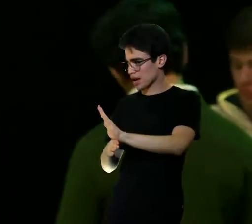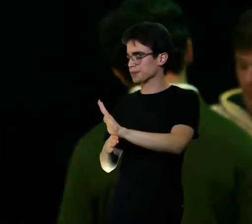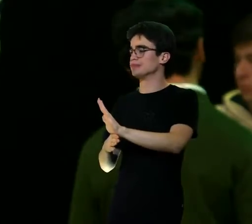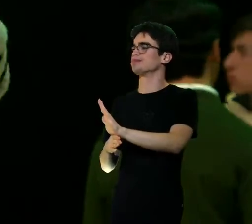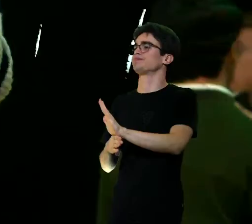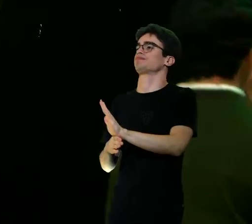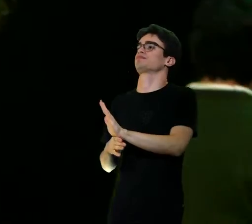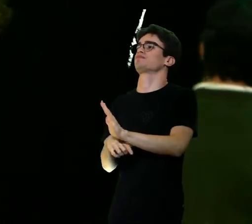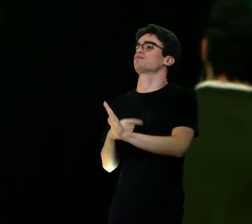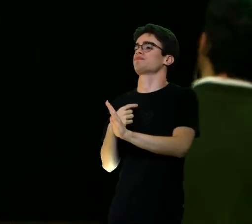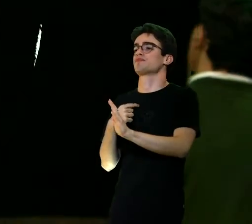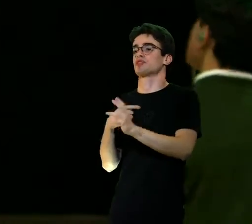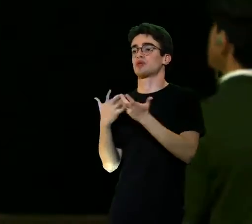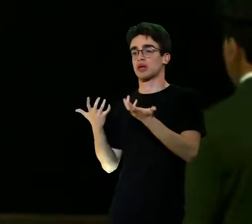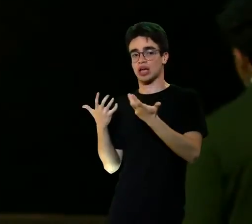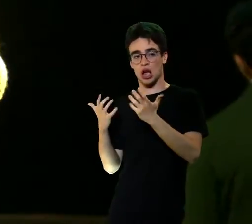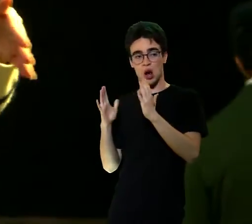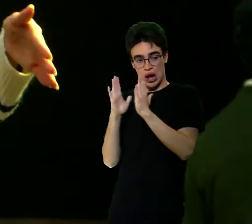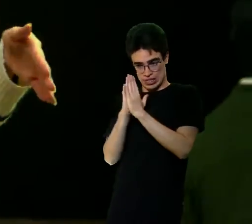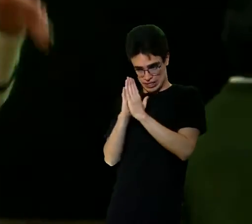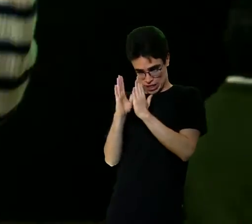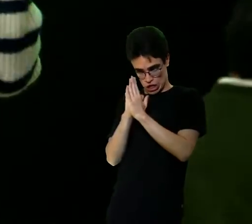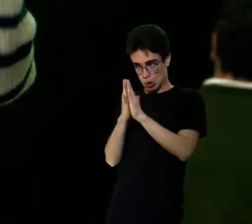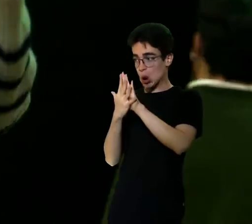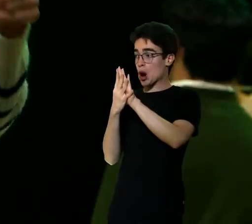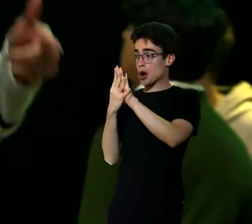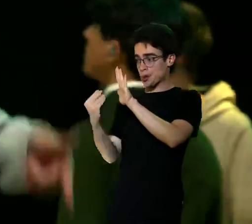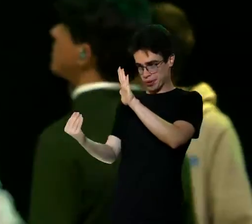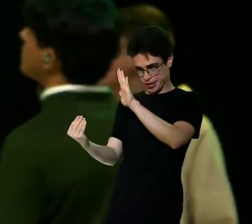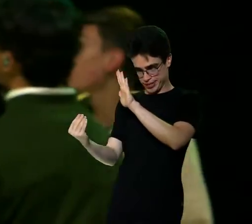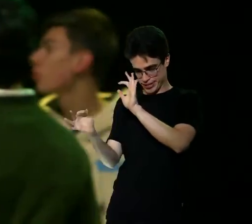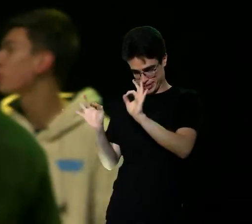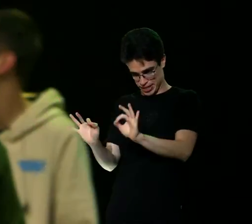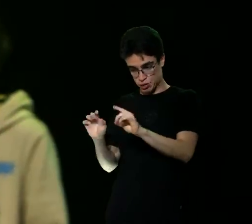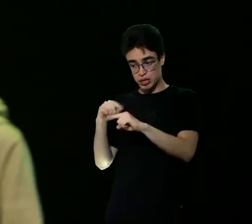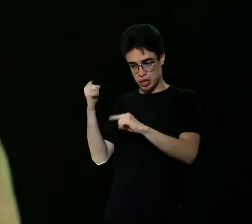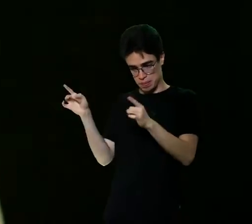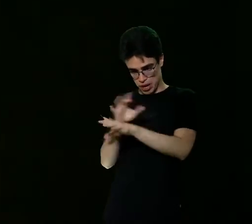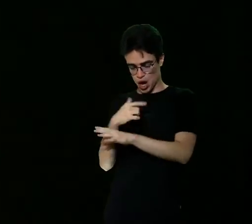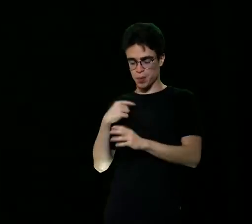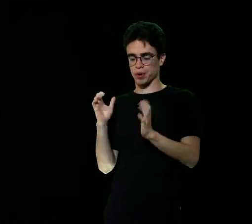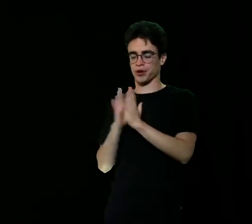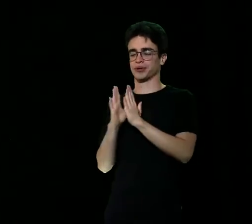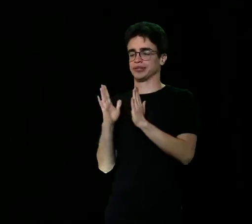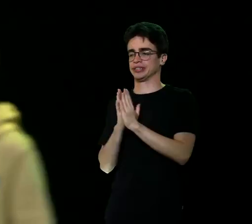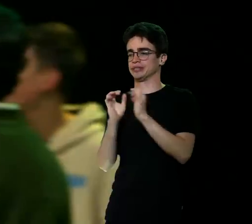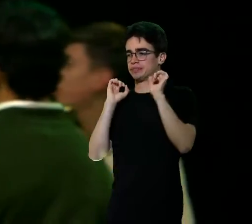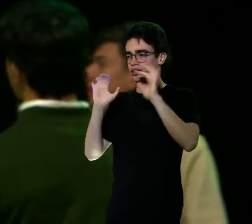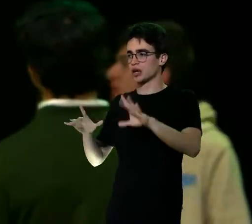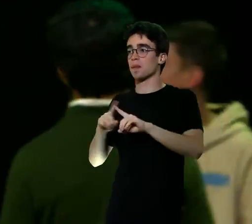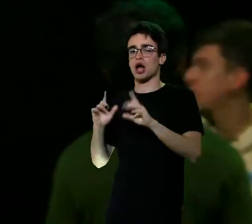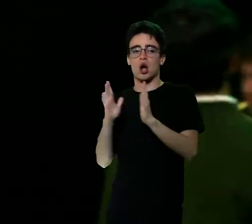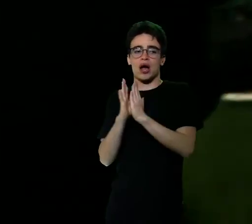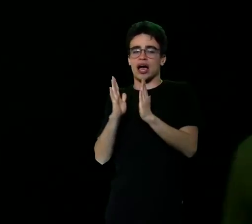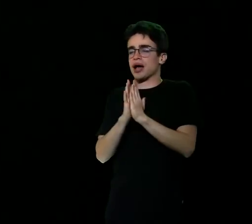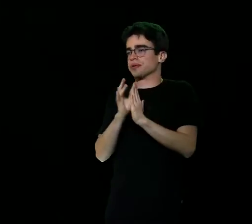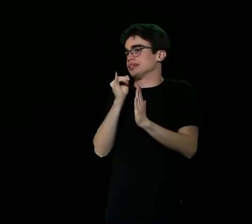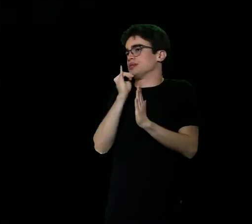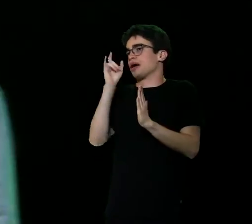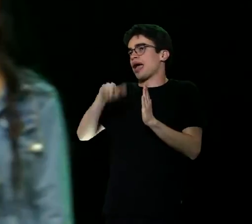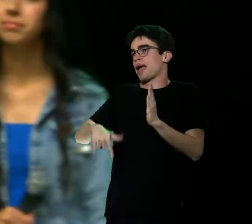vou, falar uma oração e vocês repetem, e aí depois eu vou orar por vocês. Mas assim, essa oração ela não é mágica.